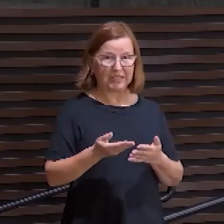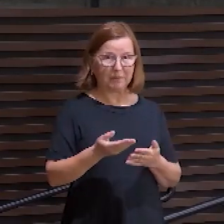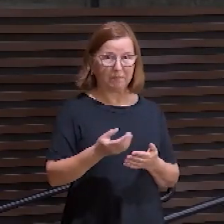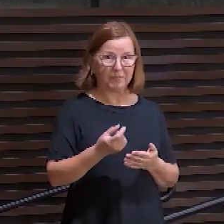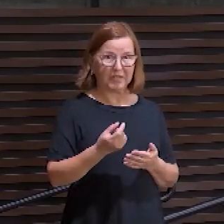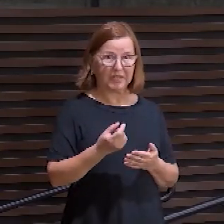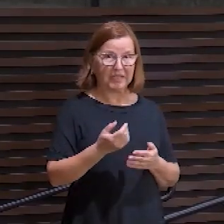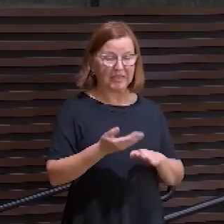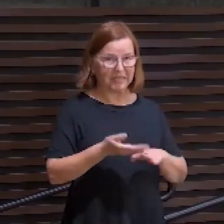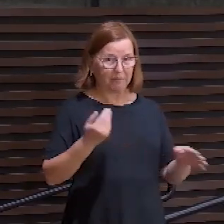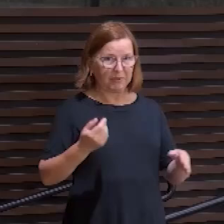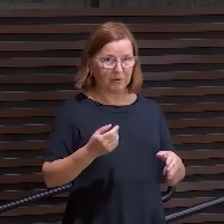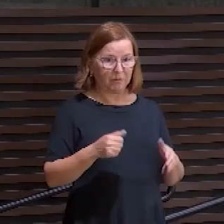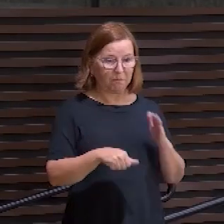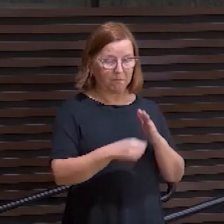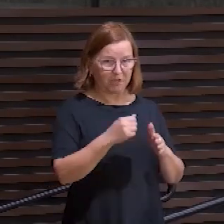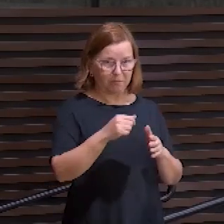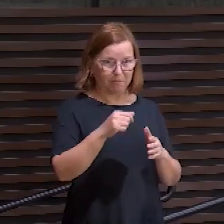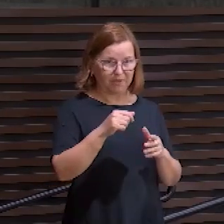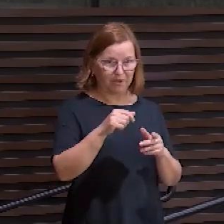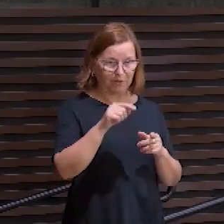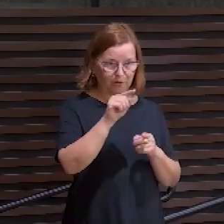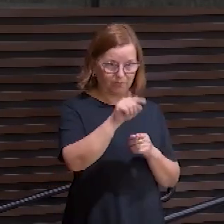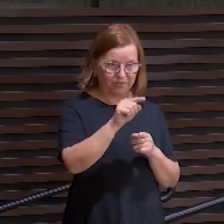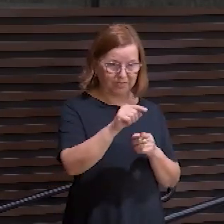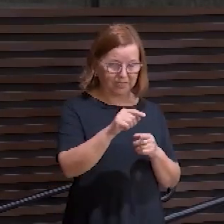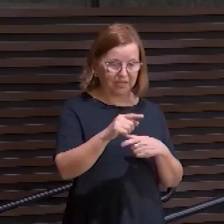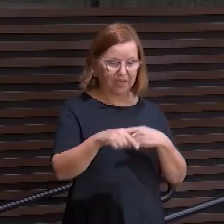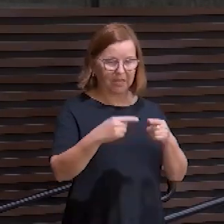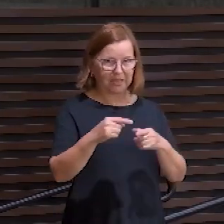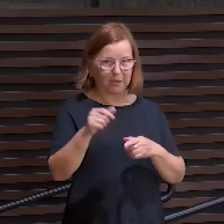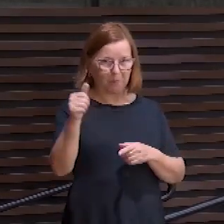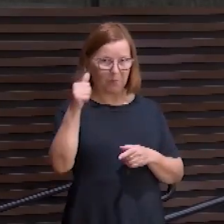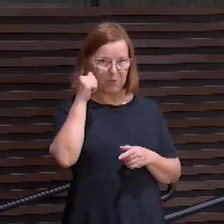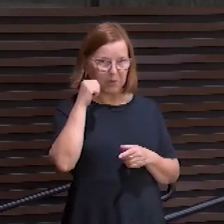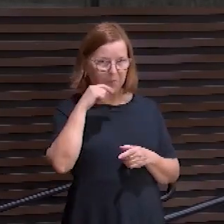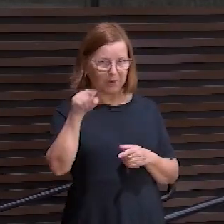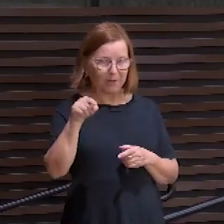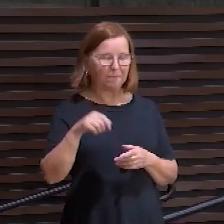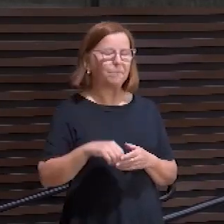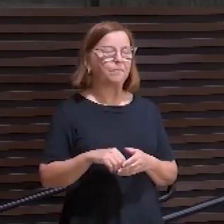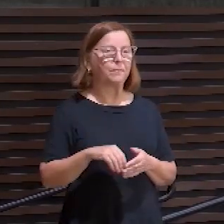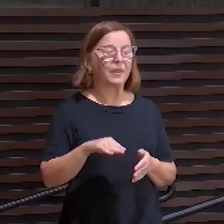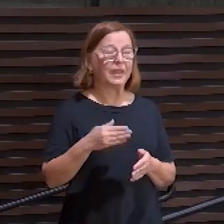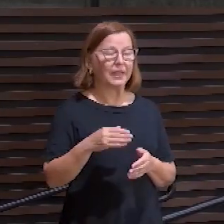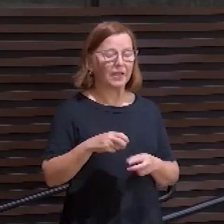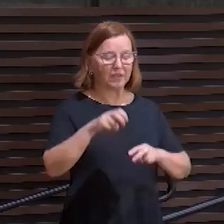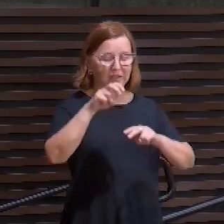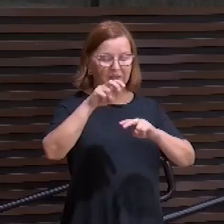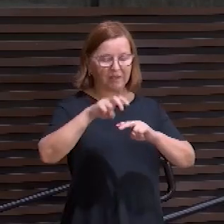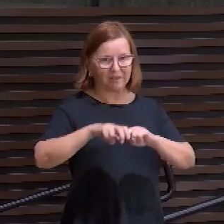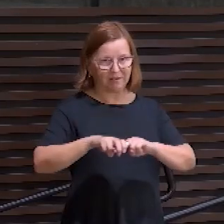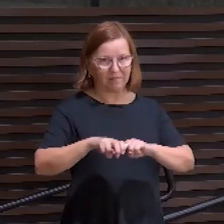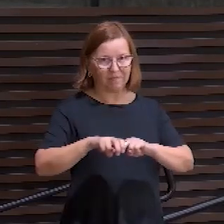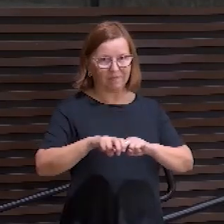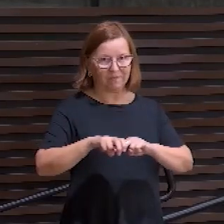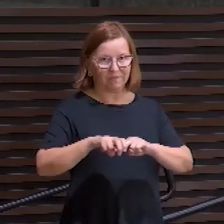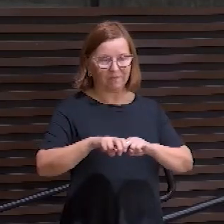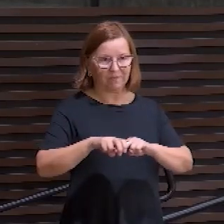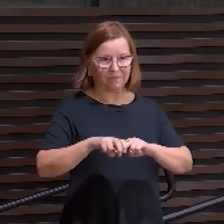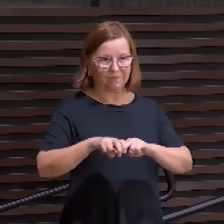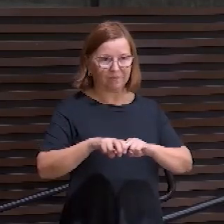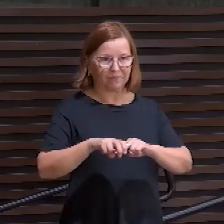atendo ele, depois eu atendo ela. Então ele sentou-se com o